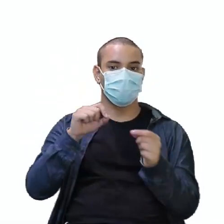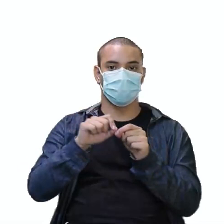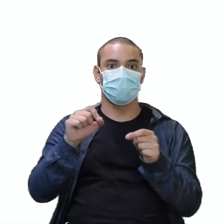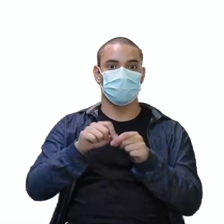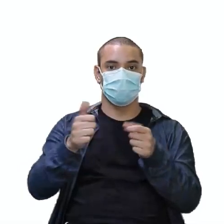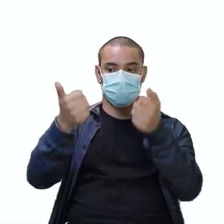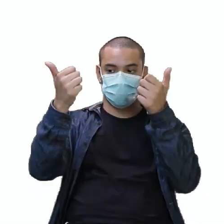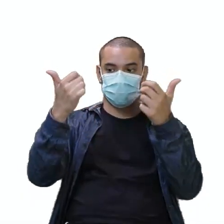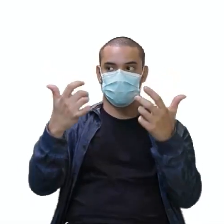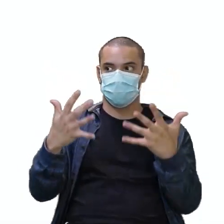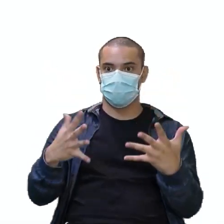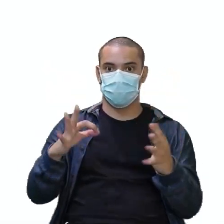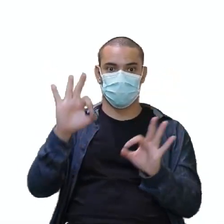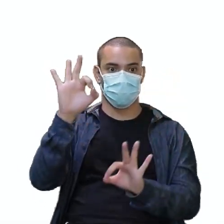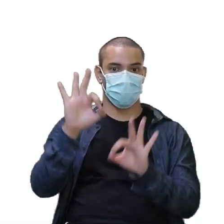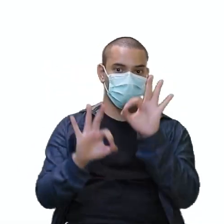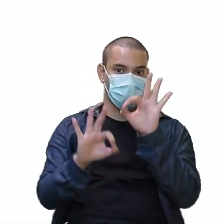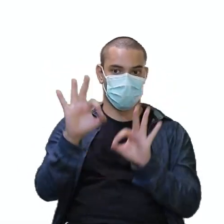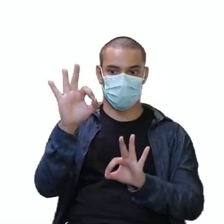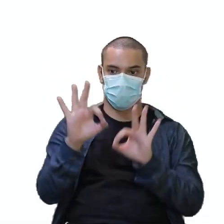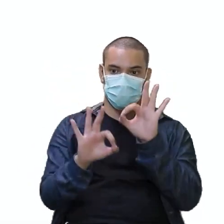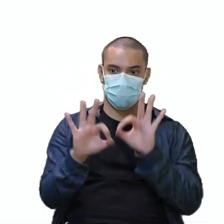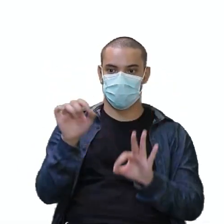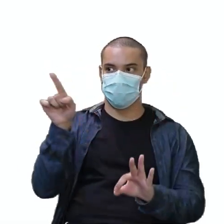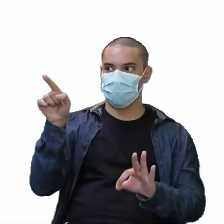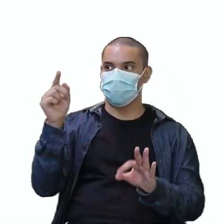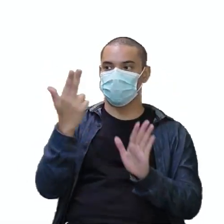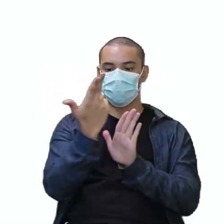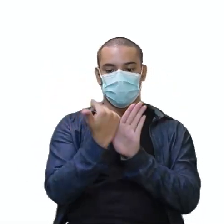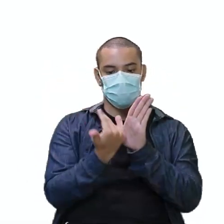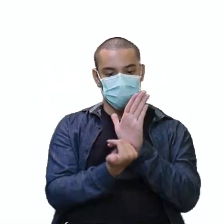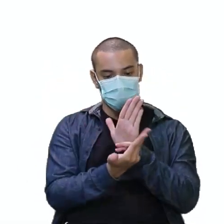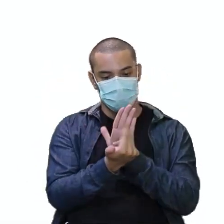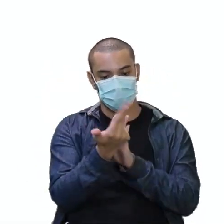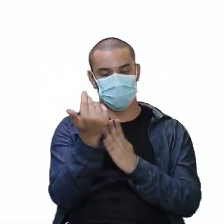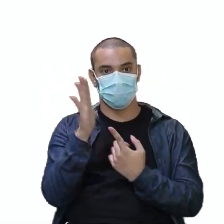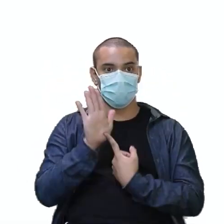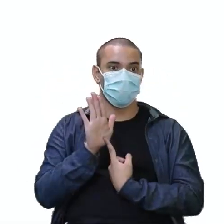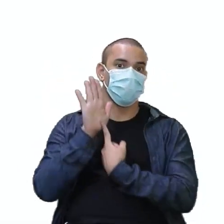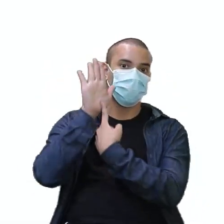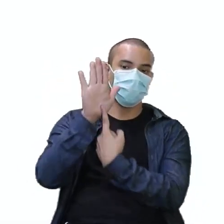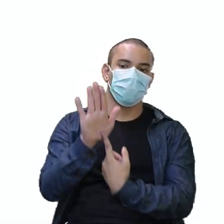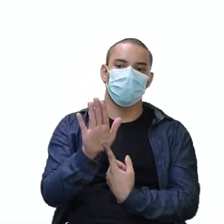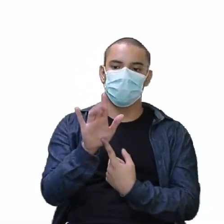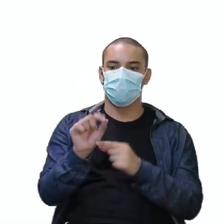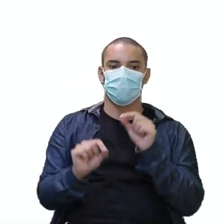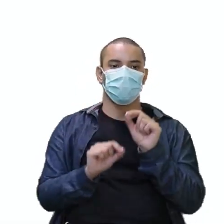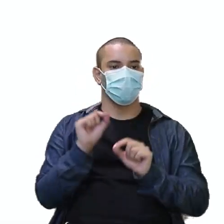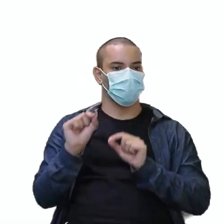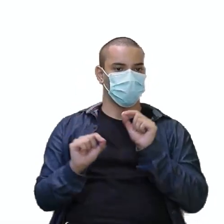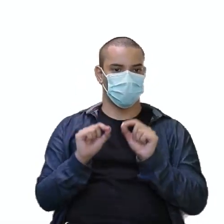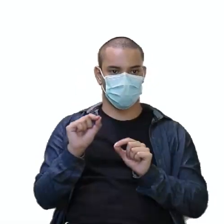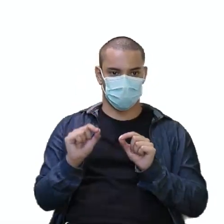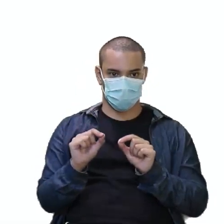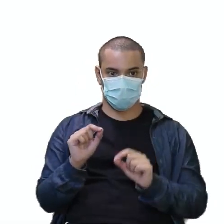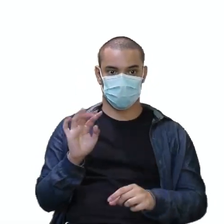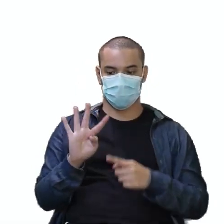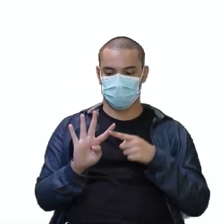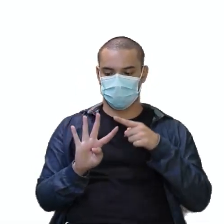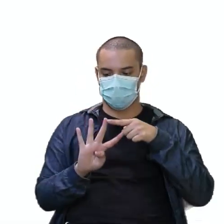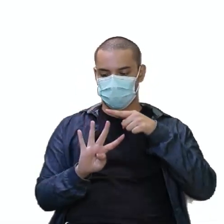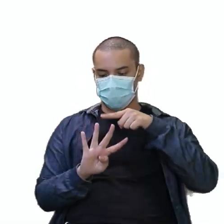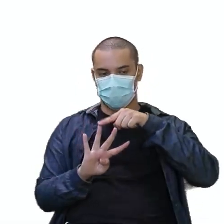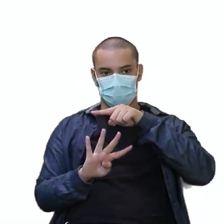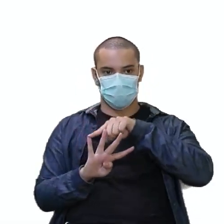falar para mim, esquematizar, né? Falar não, você vai desenhar, ilustrar, certo? As